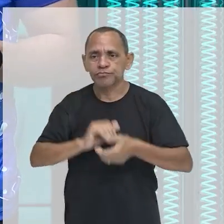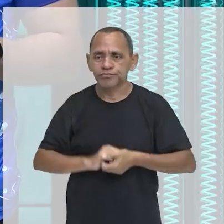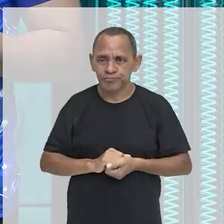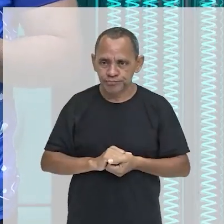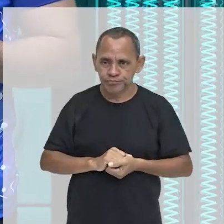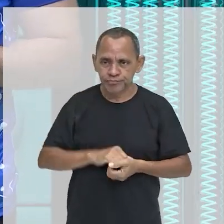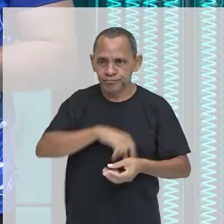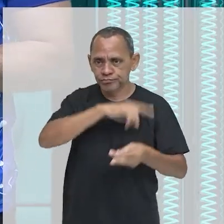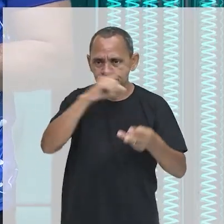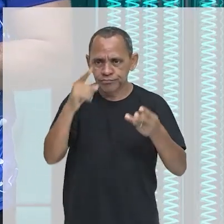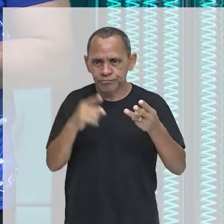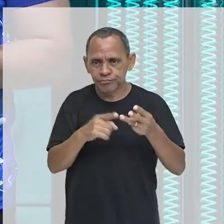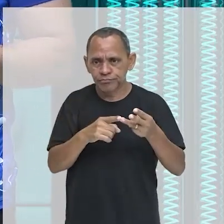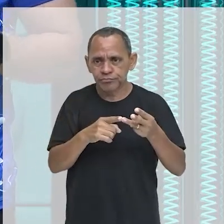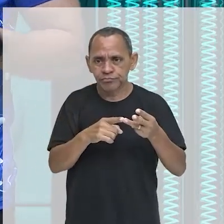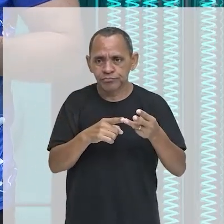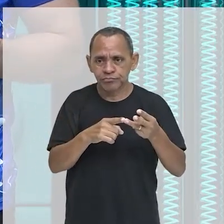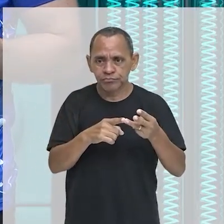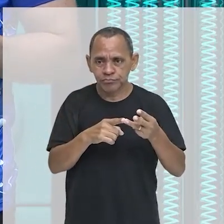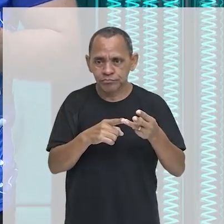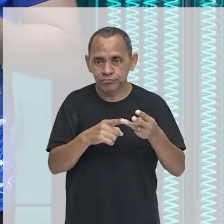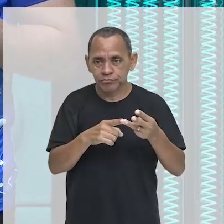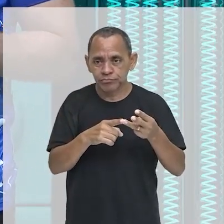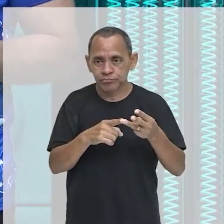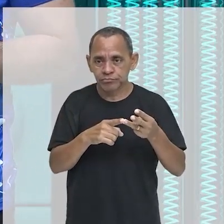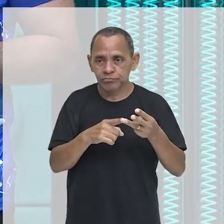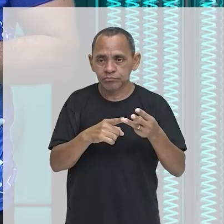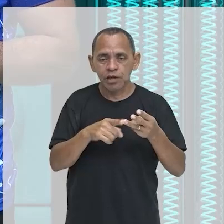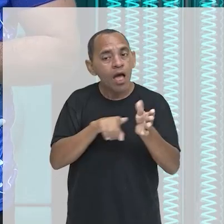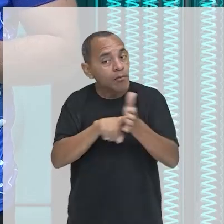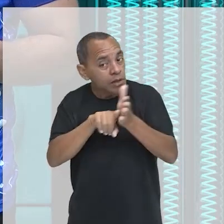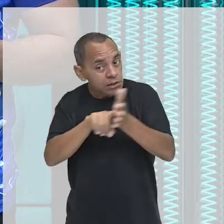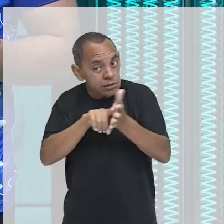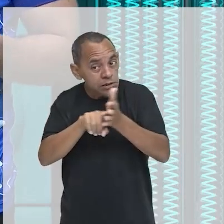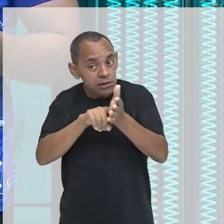sequência, research and gather evidence,